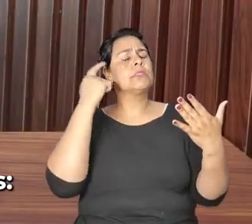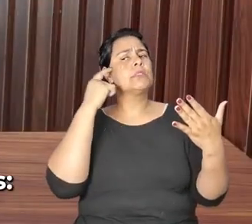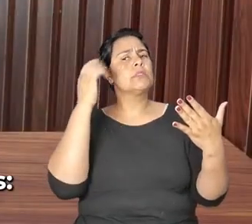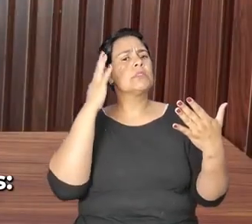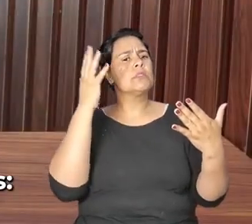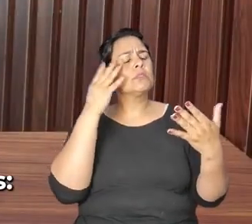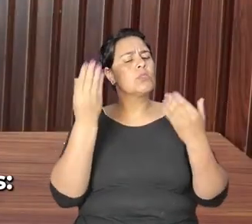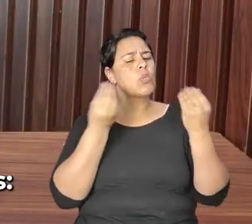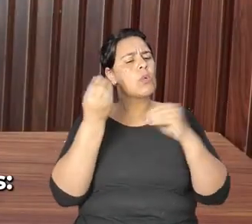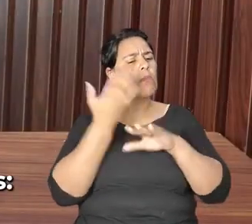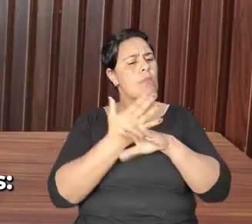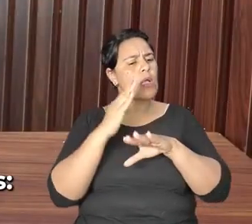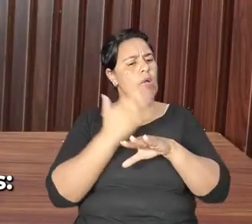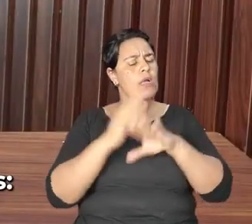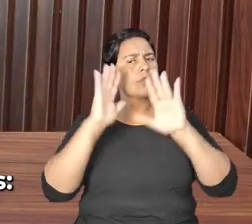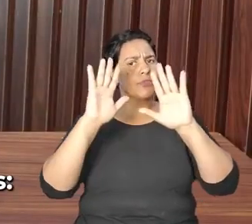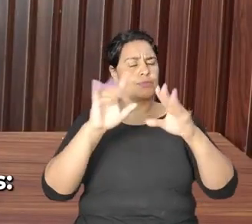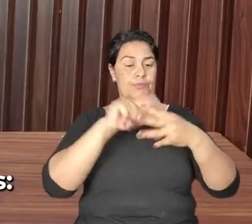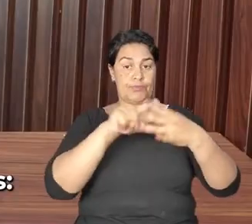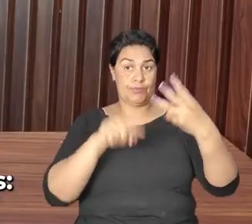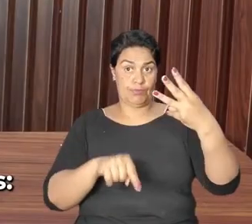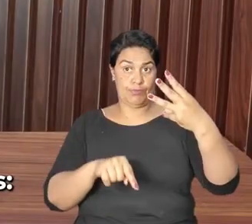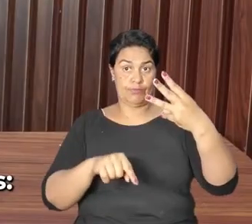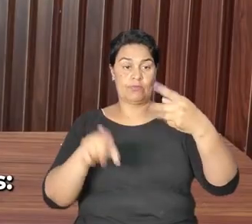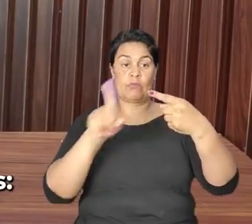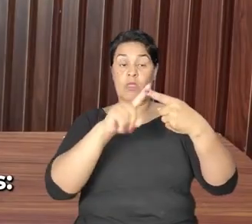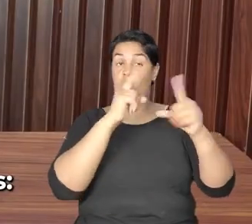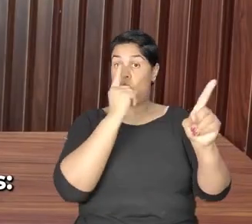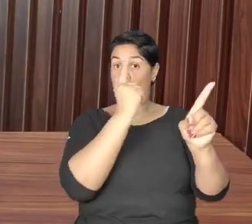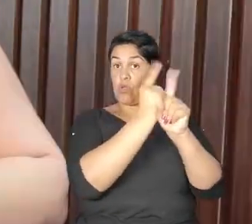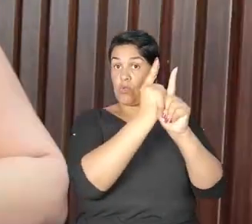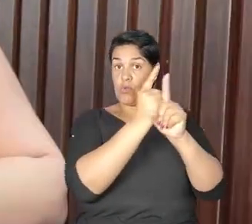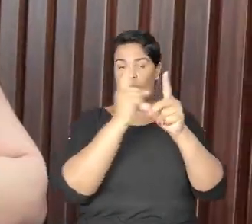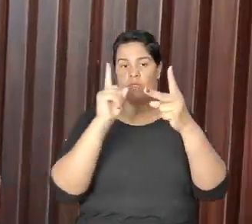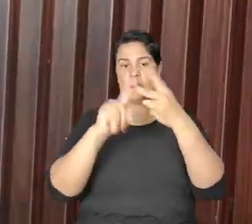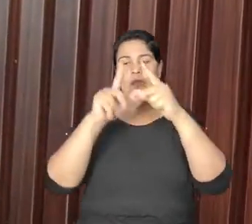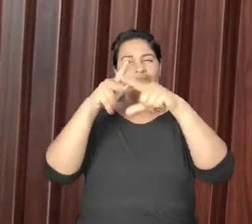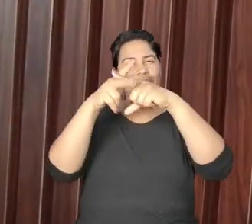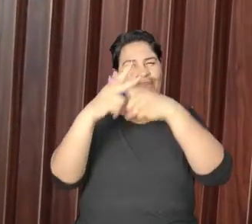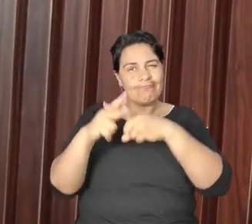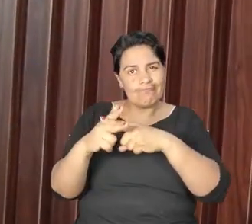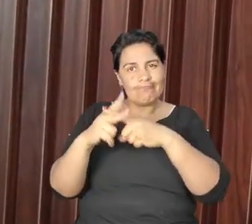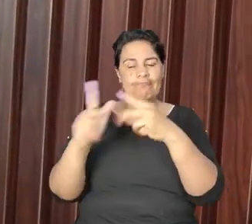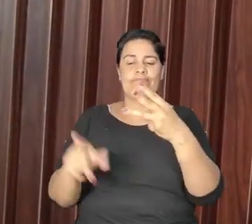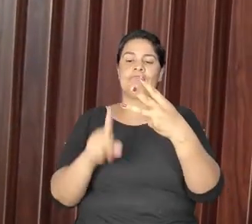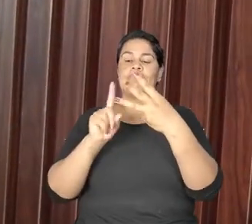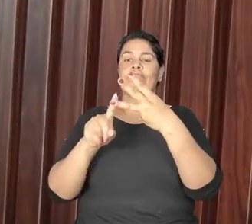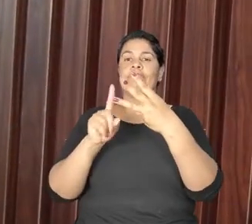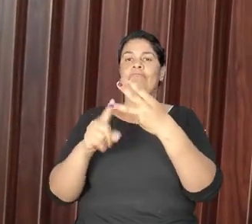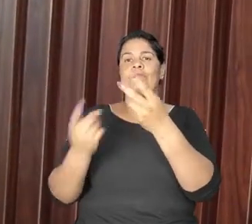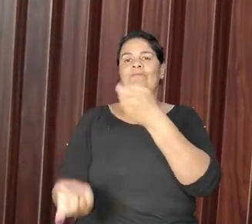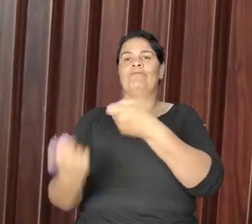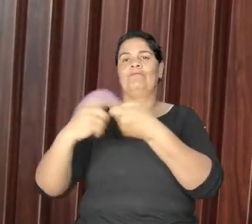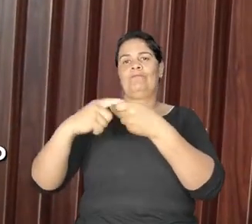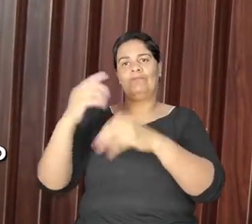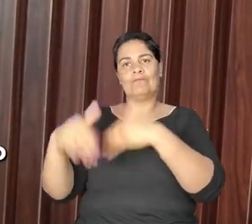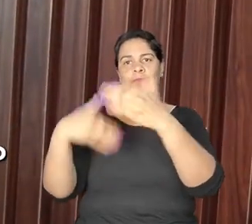direção, pensando nas práticas, eu sempre tenho em mente 3 ações: encontrar, reparar e